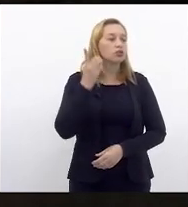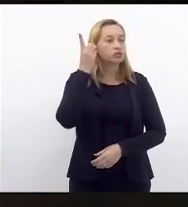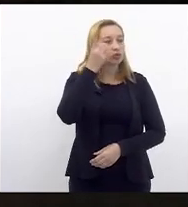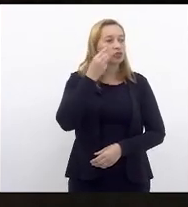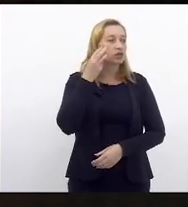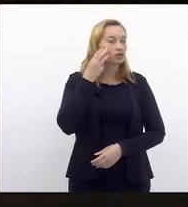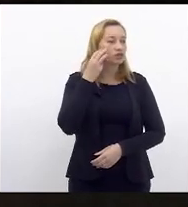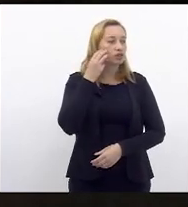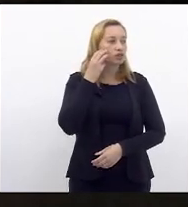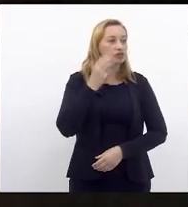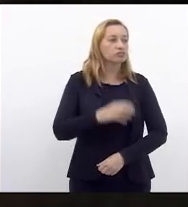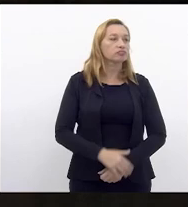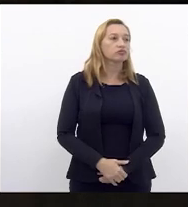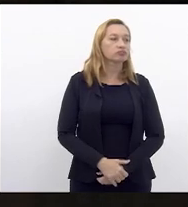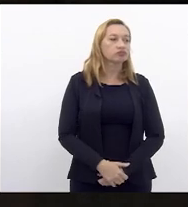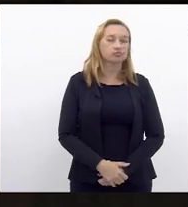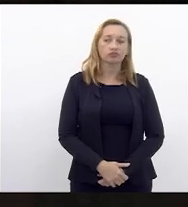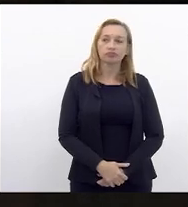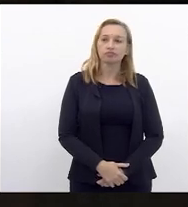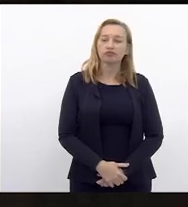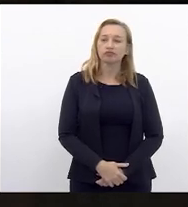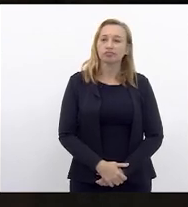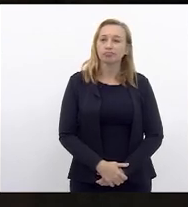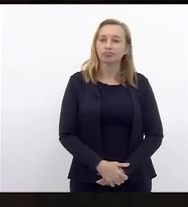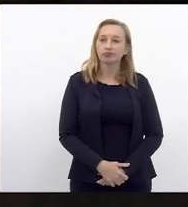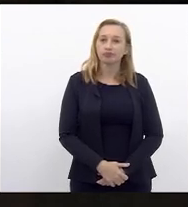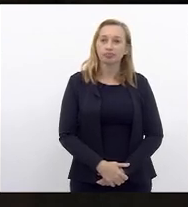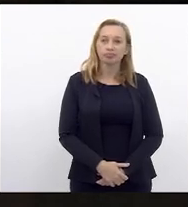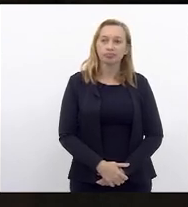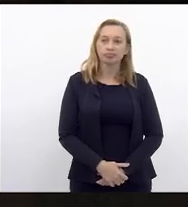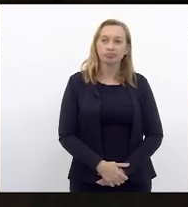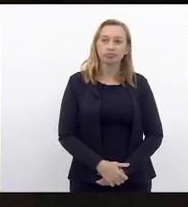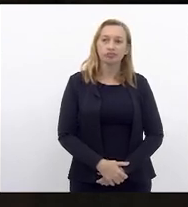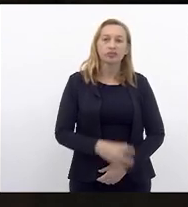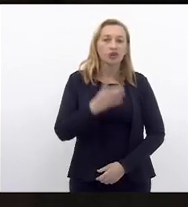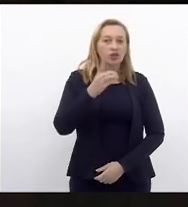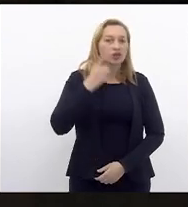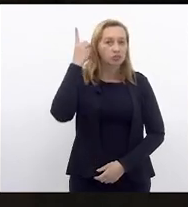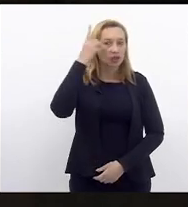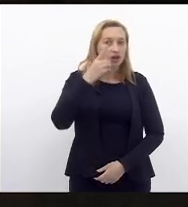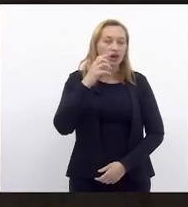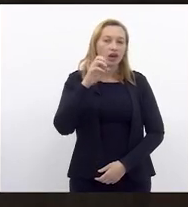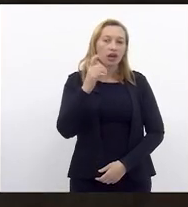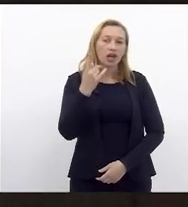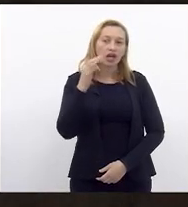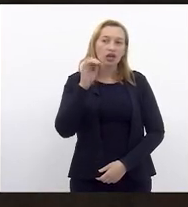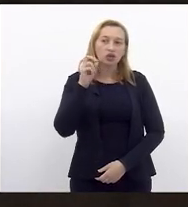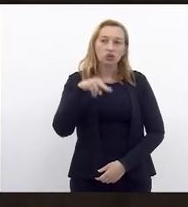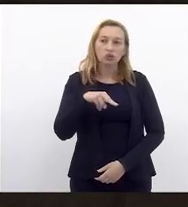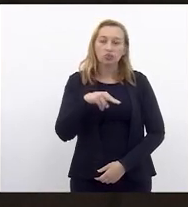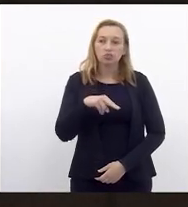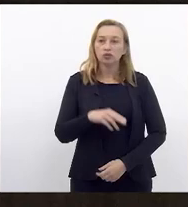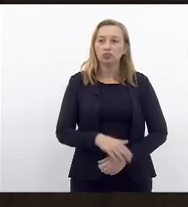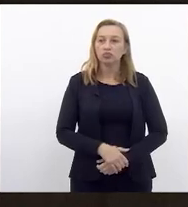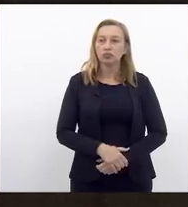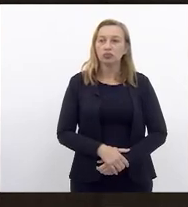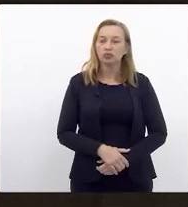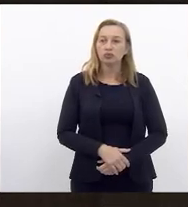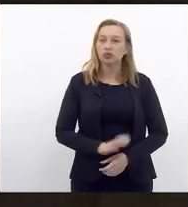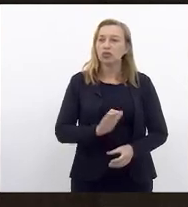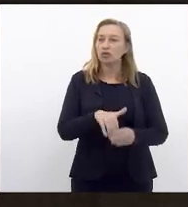Valdec Carneiro, vota não. Deputado Wellington José. Presidente Tia Ju, eu voto